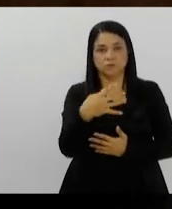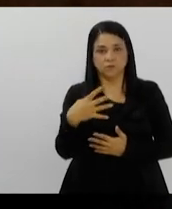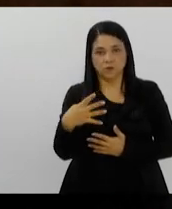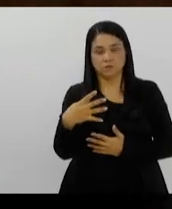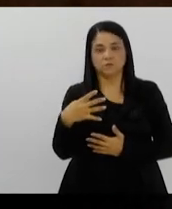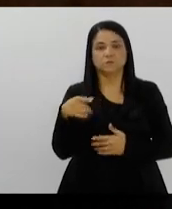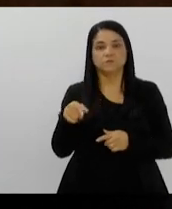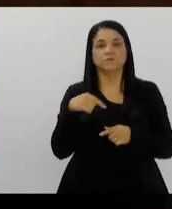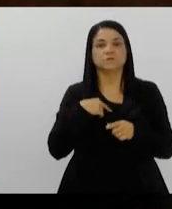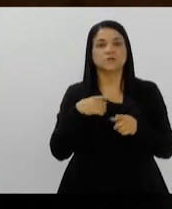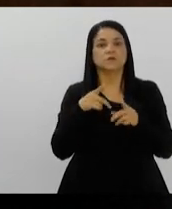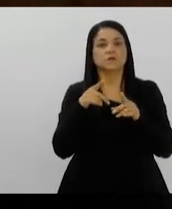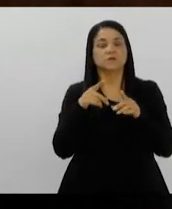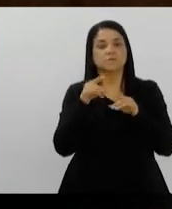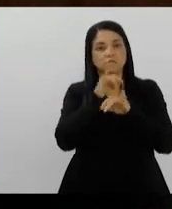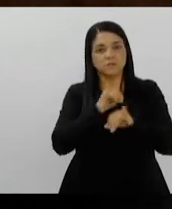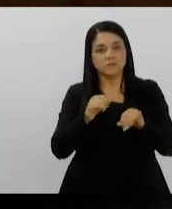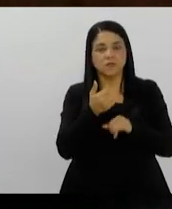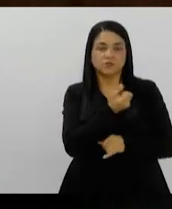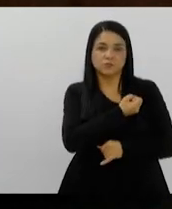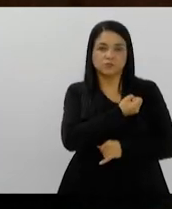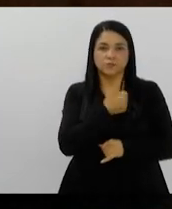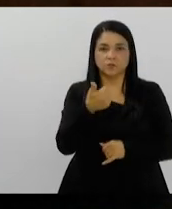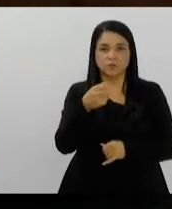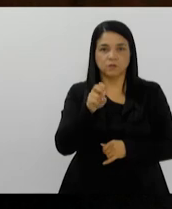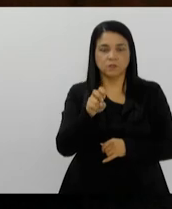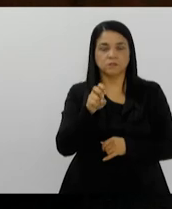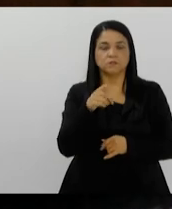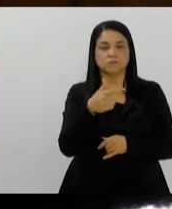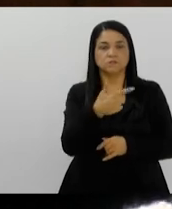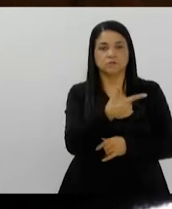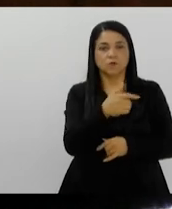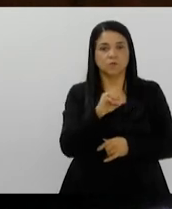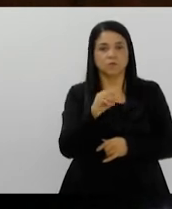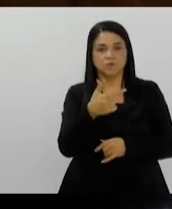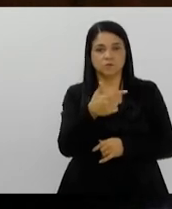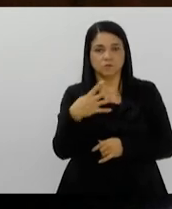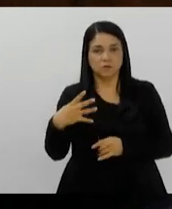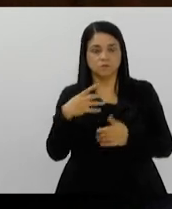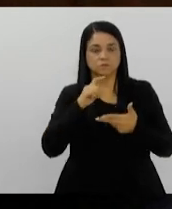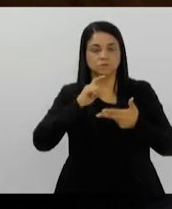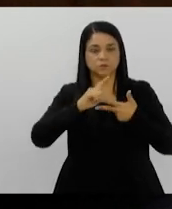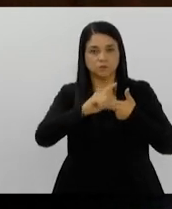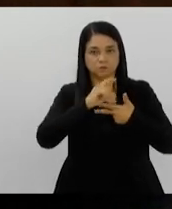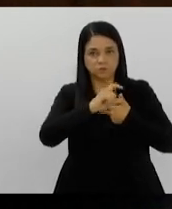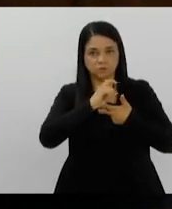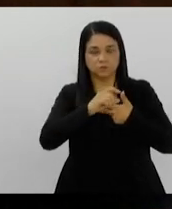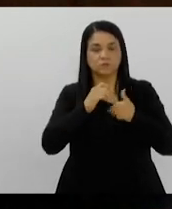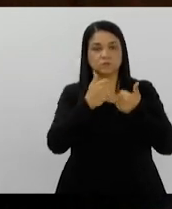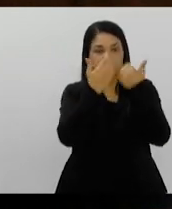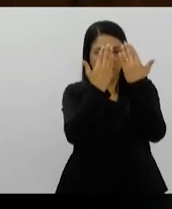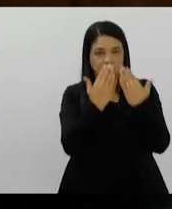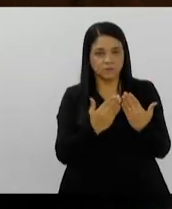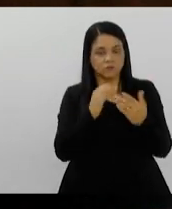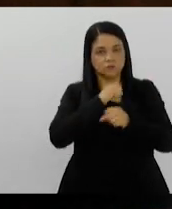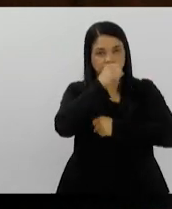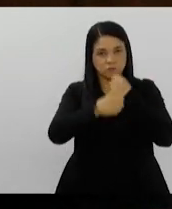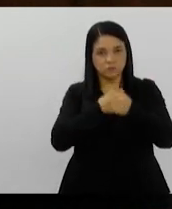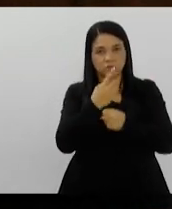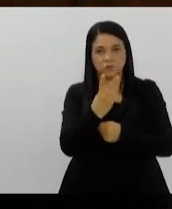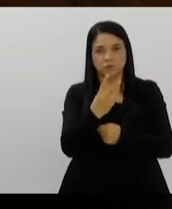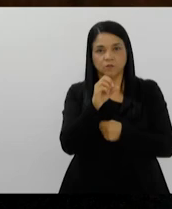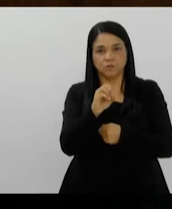mensagem 15 de 24, do Poder Executivo, que dispõe sobre a revisão 2025 do